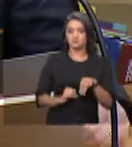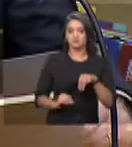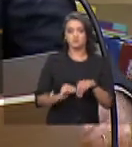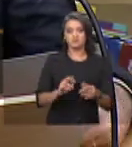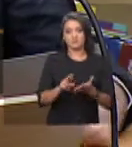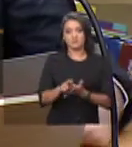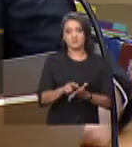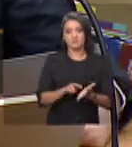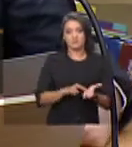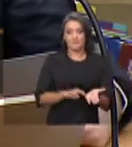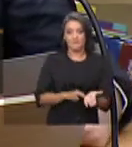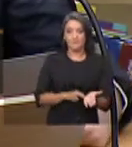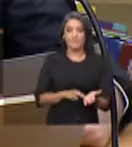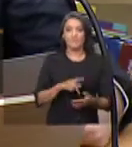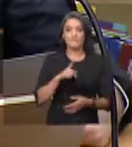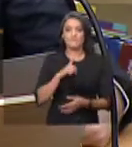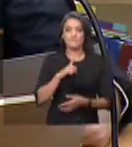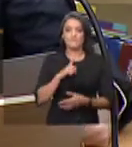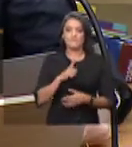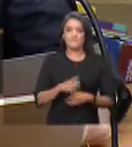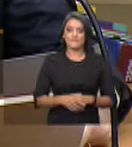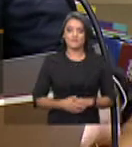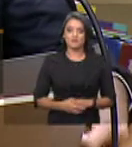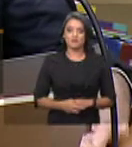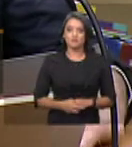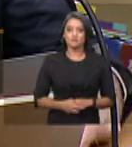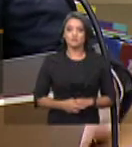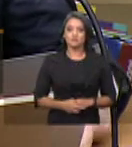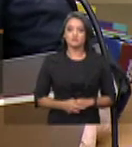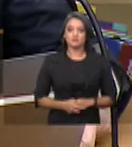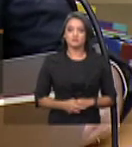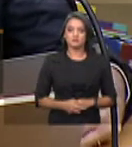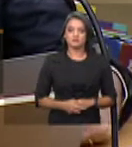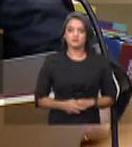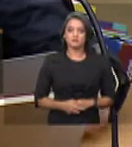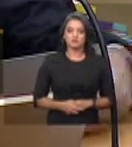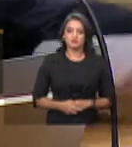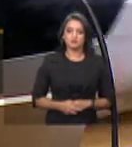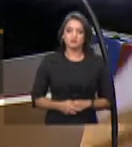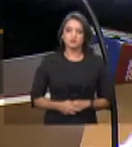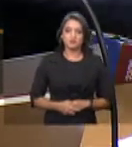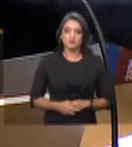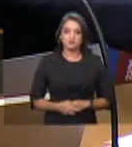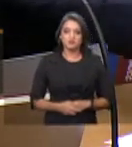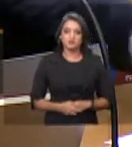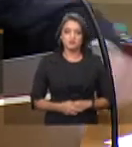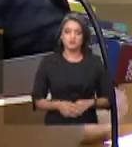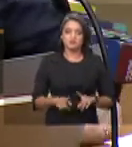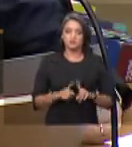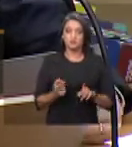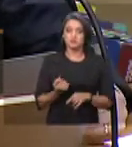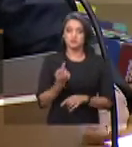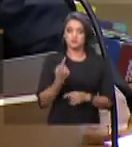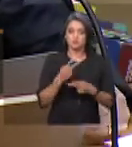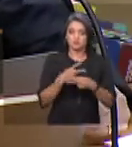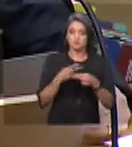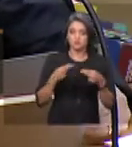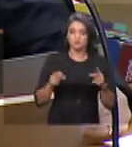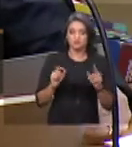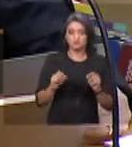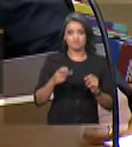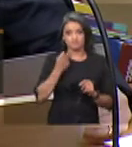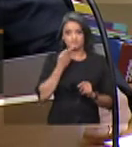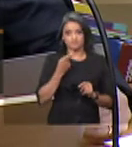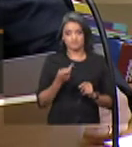dispositivo do eminente relator apenas faço uma consignação sem